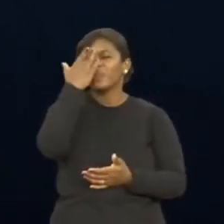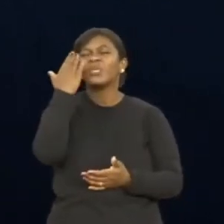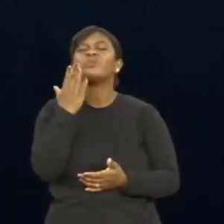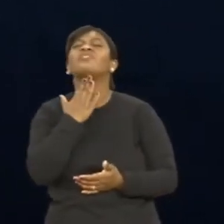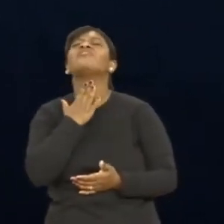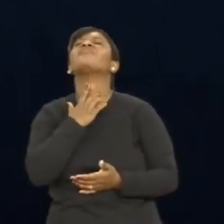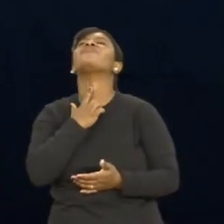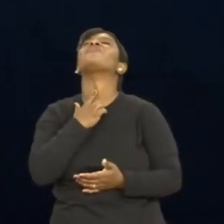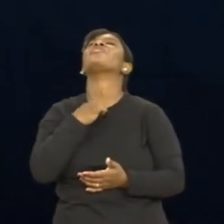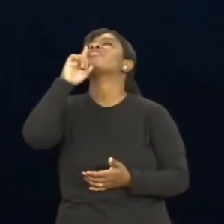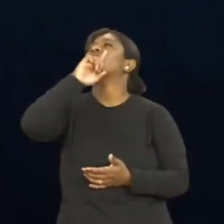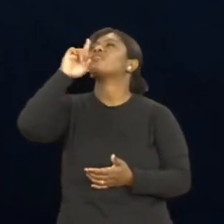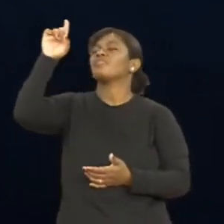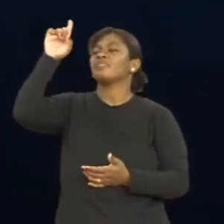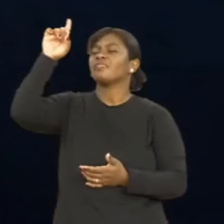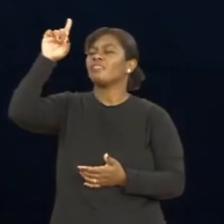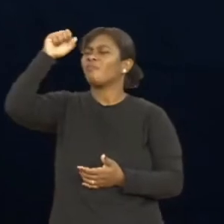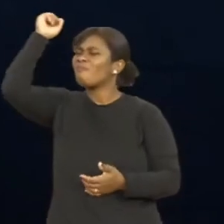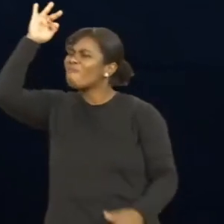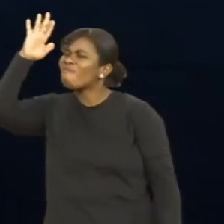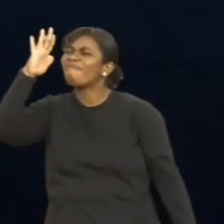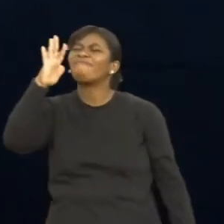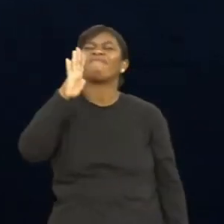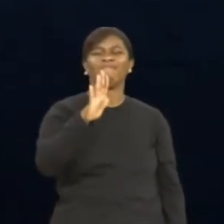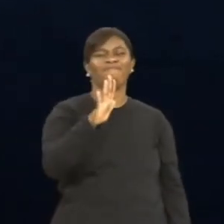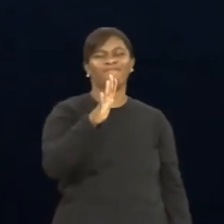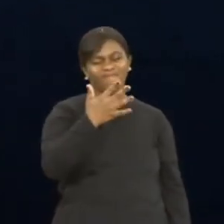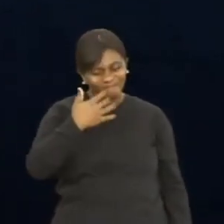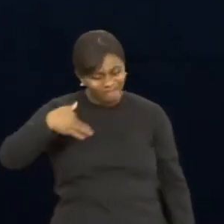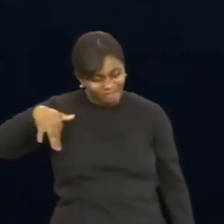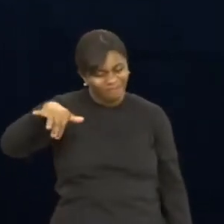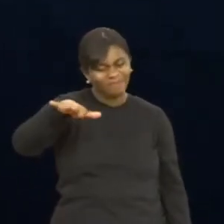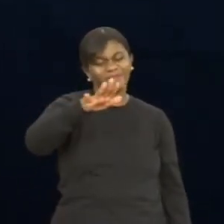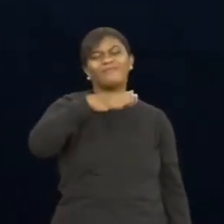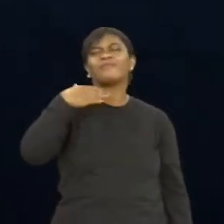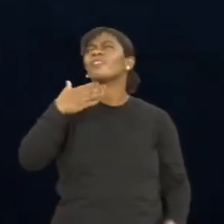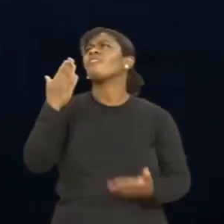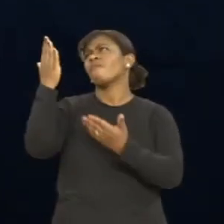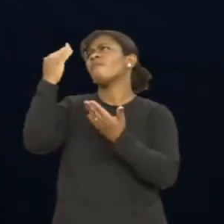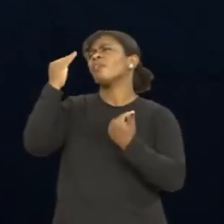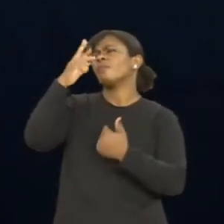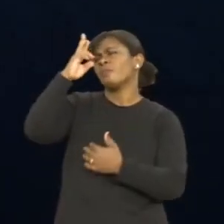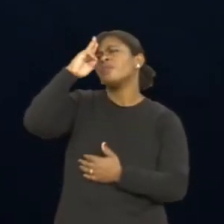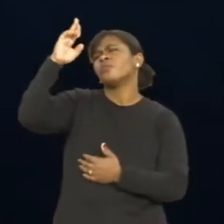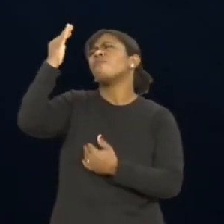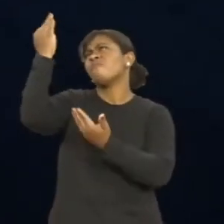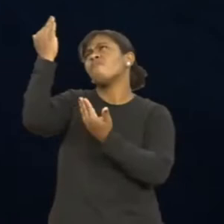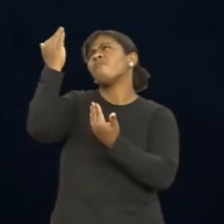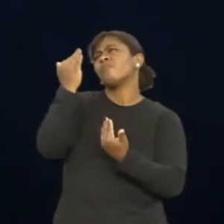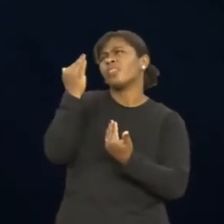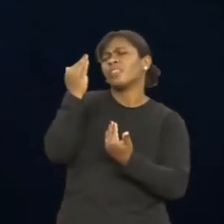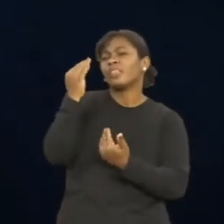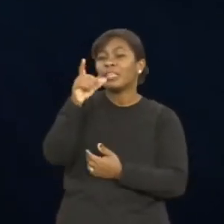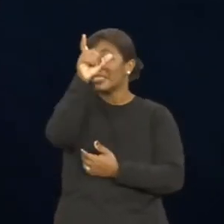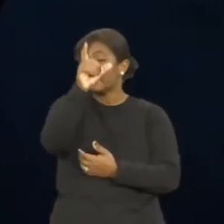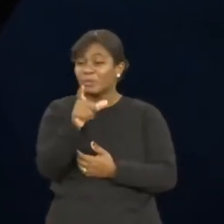sedentos, sacia a sede deles. Vem, meu Senhor, vem. Ela não quer